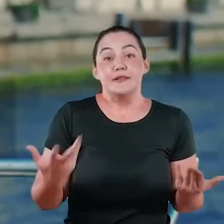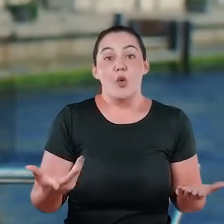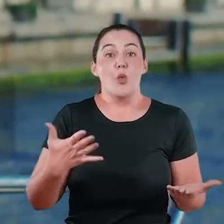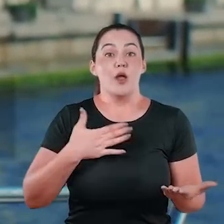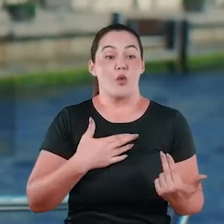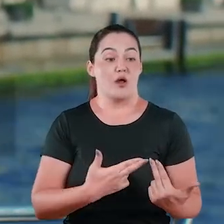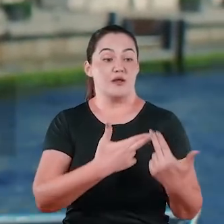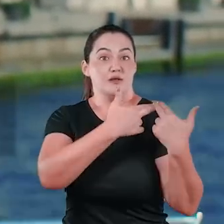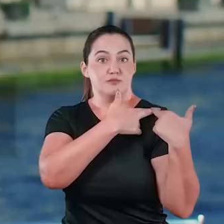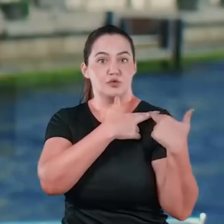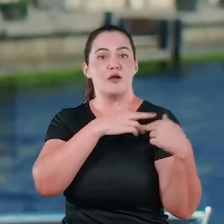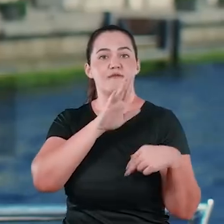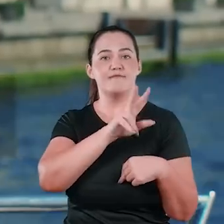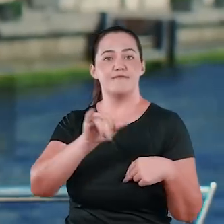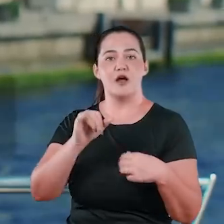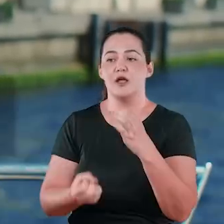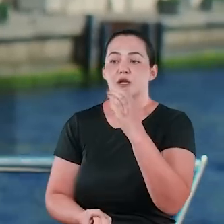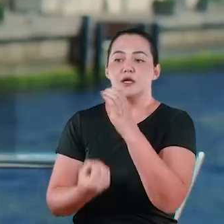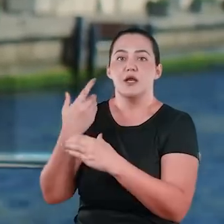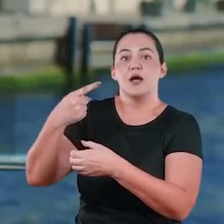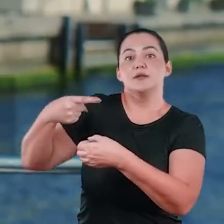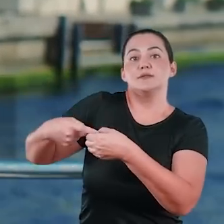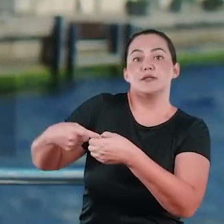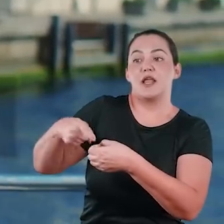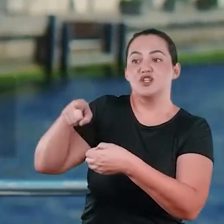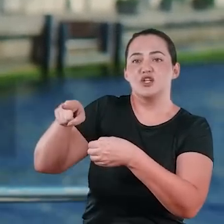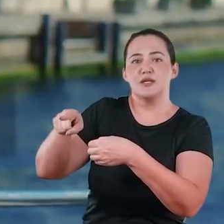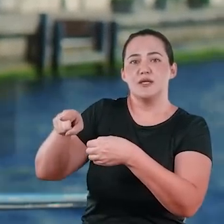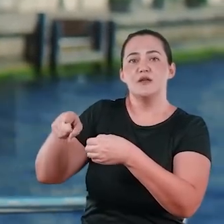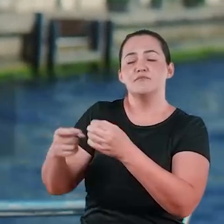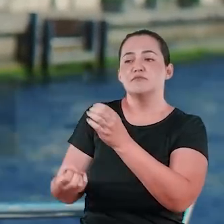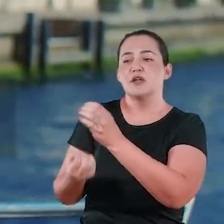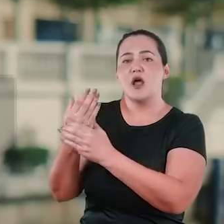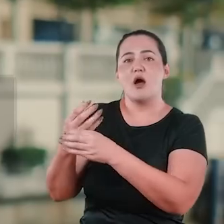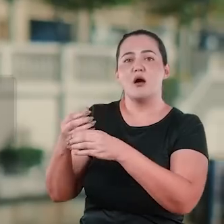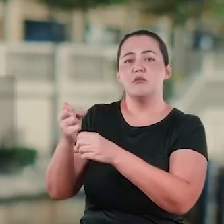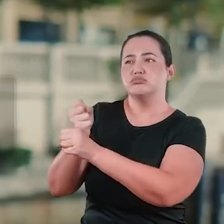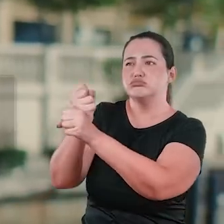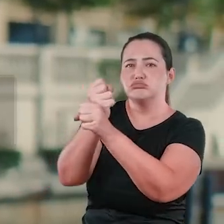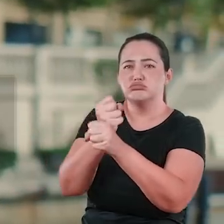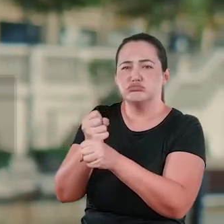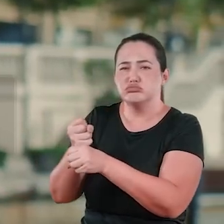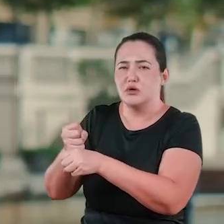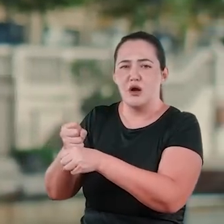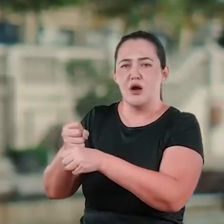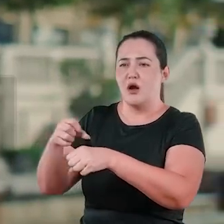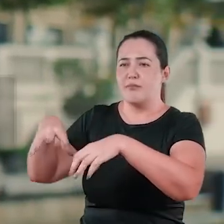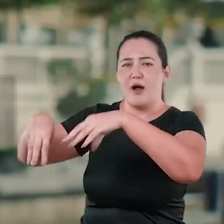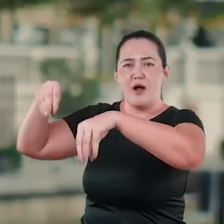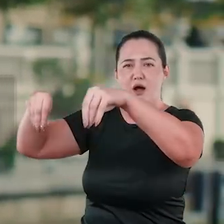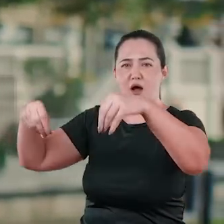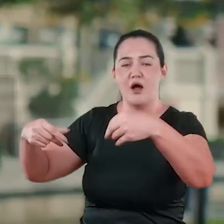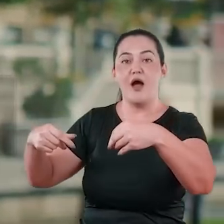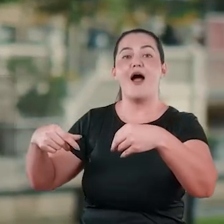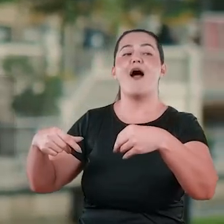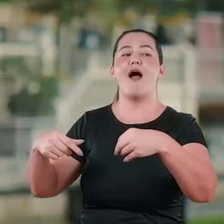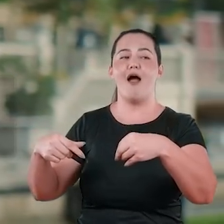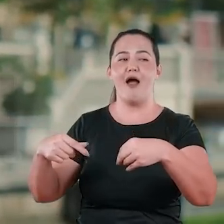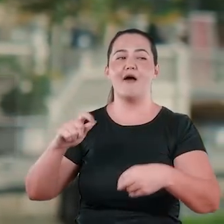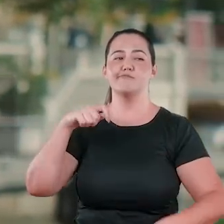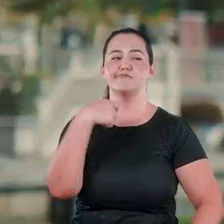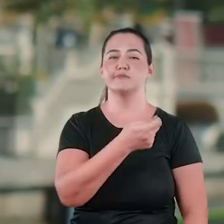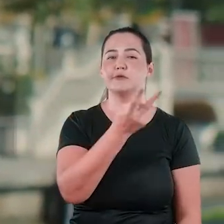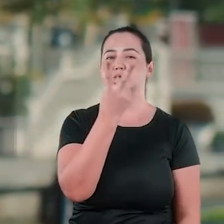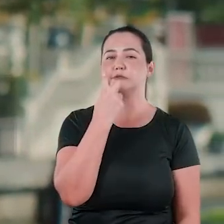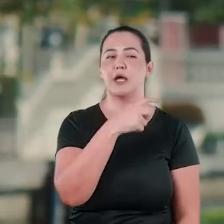perceber que, se fossem para lá, poderiam fazer uma cidade muito melhor. Esses são os cegos. Eles